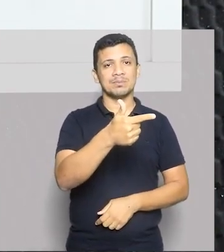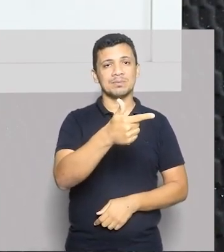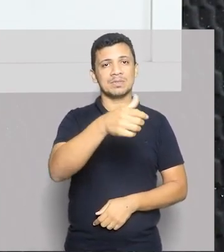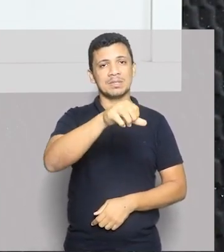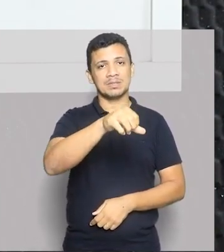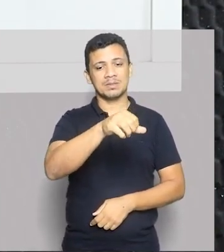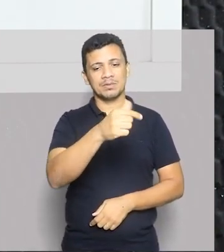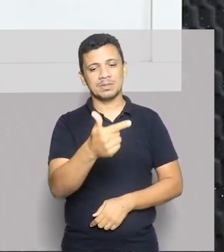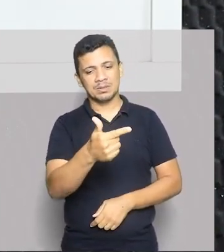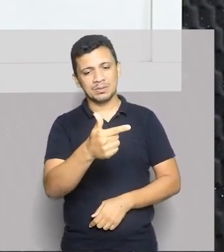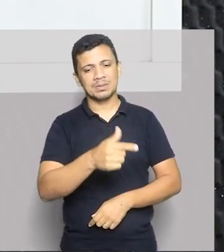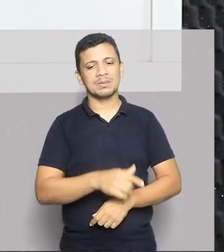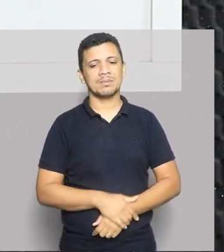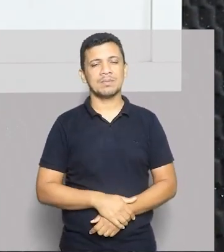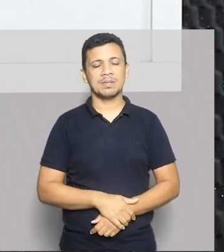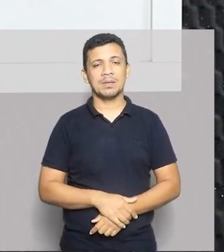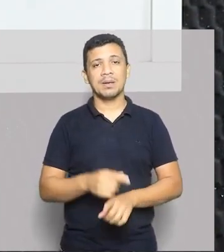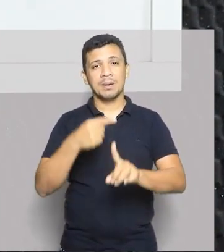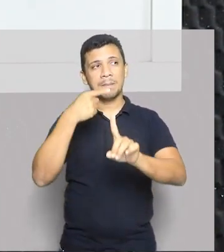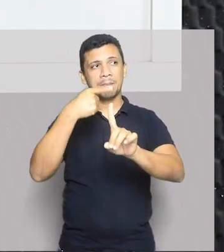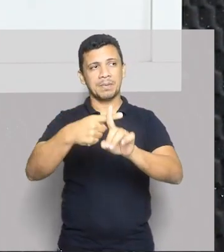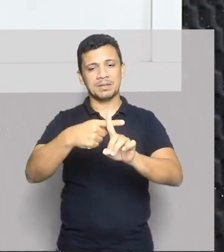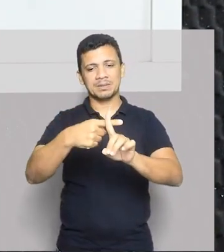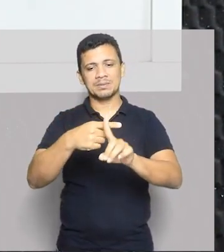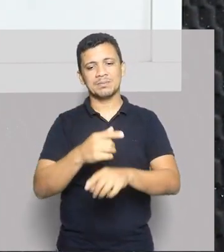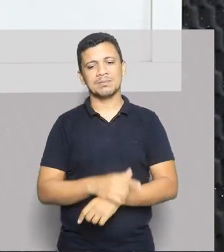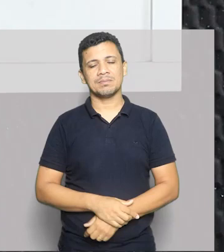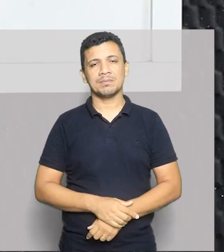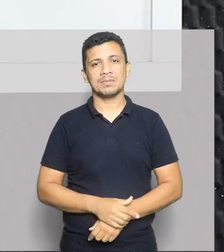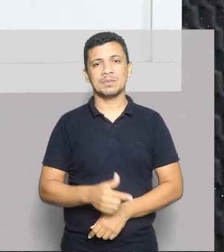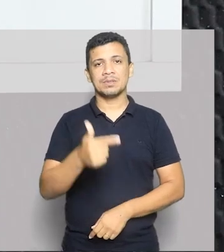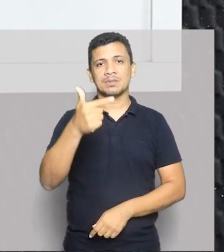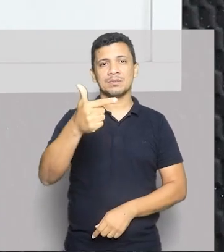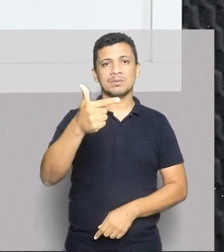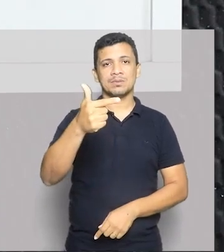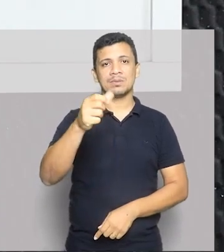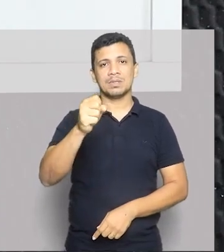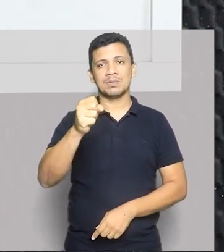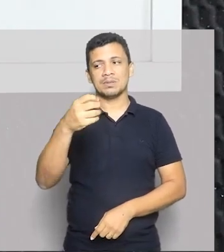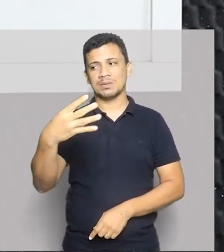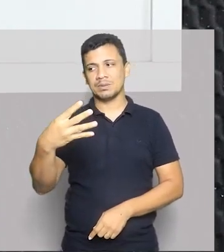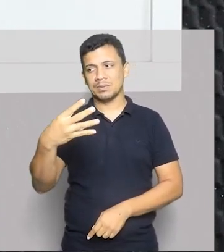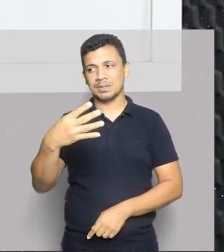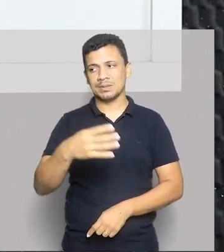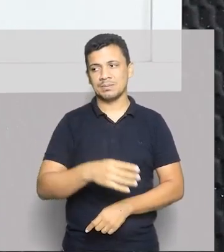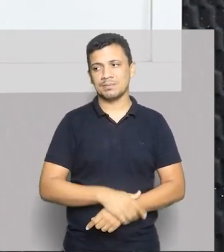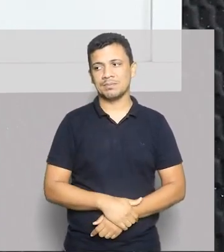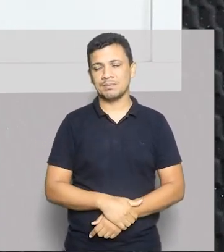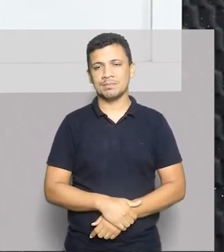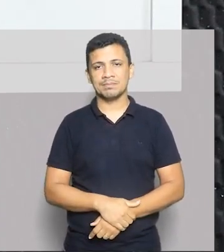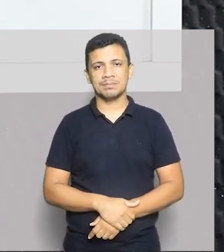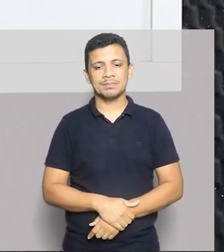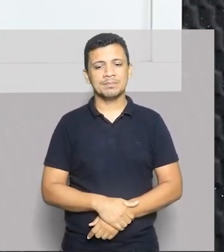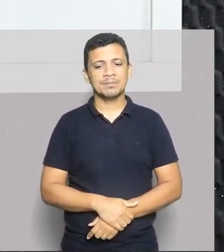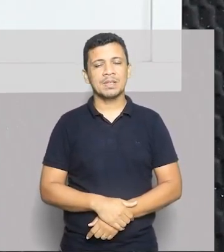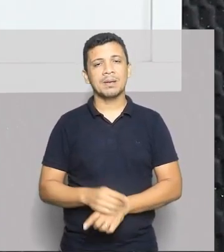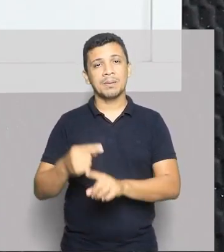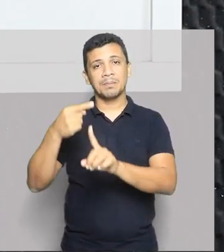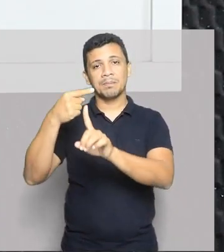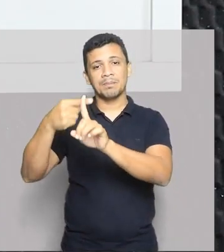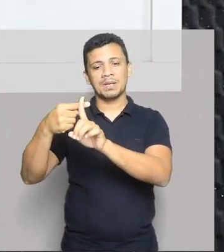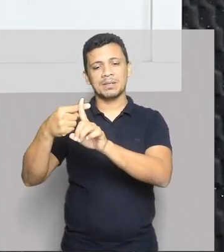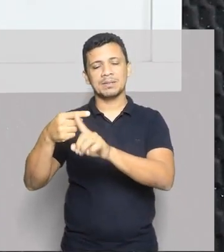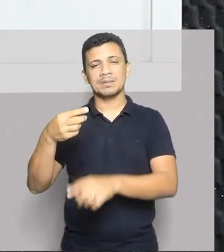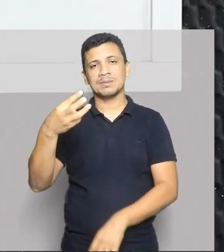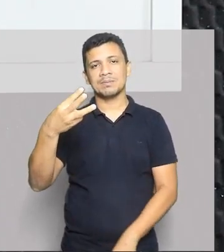primeiro mês, somado com 284, é isso? Somado